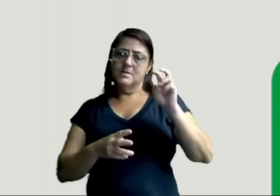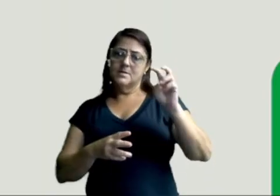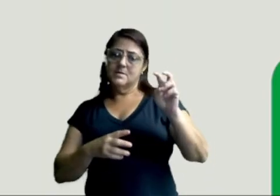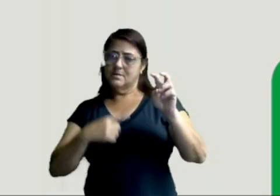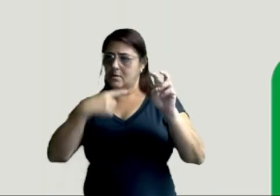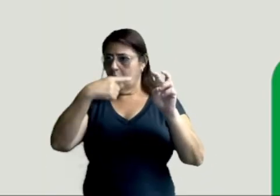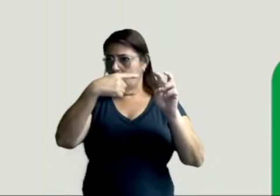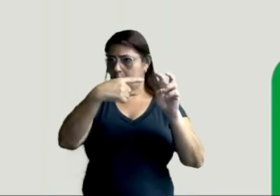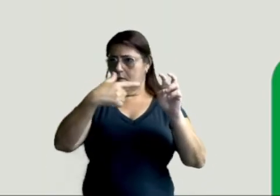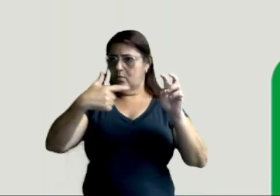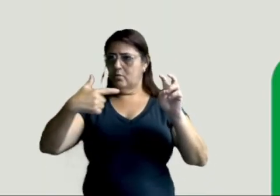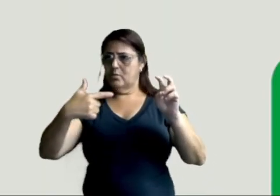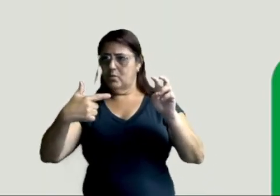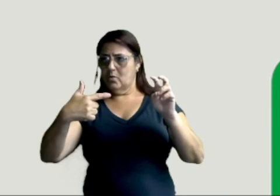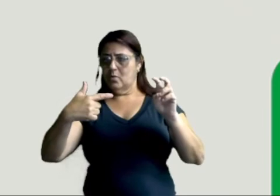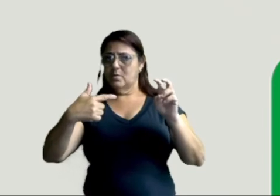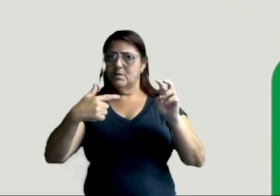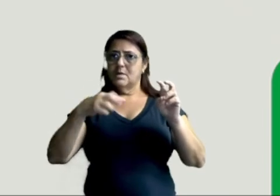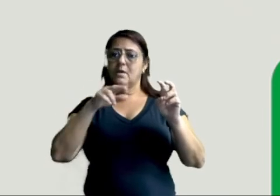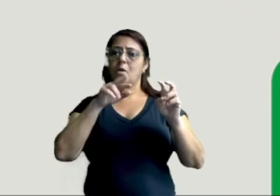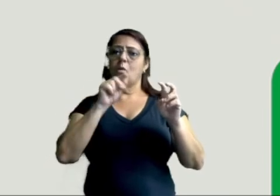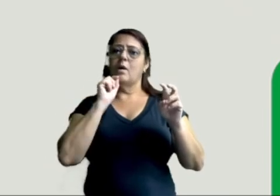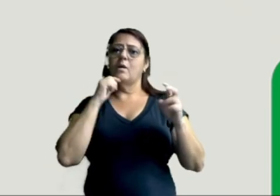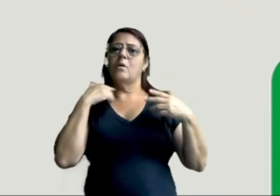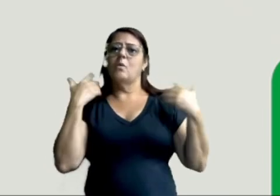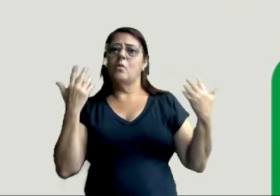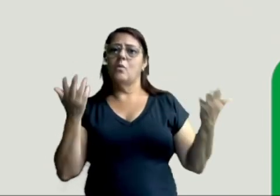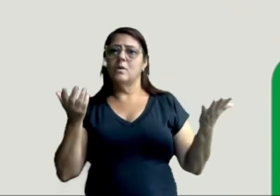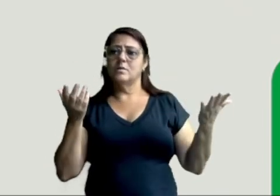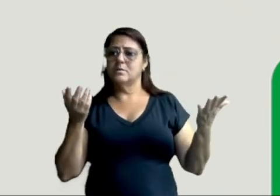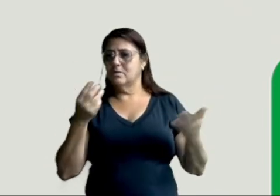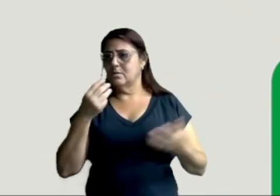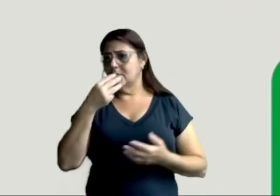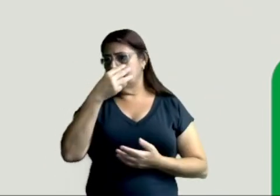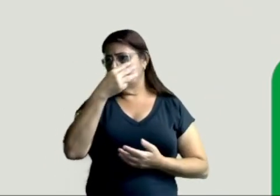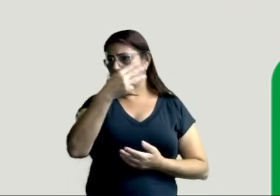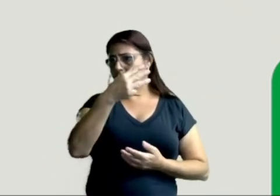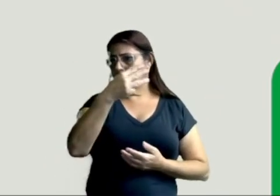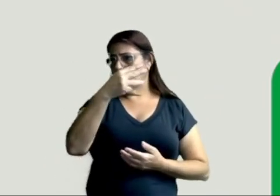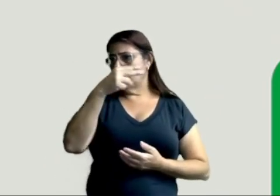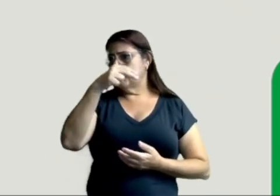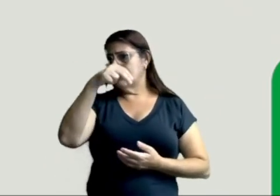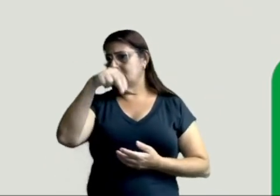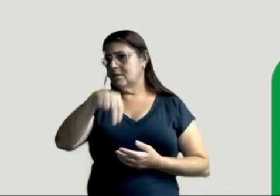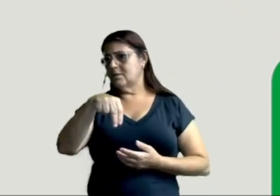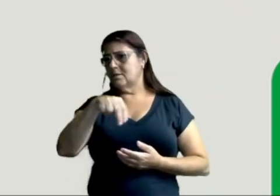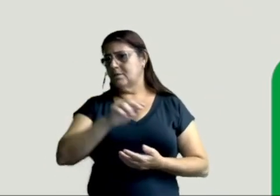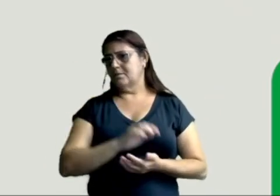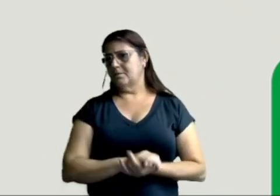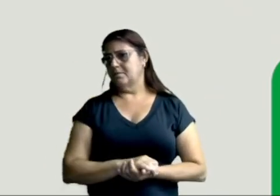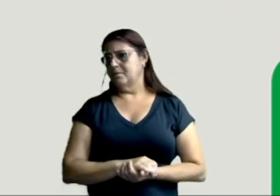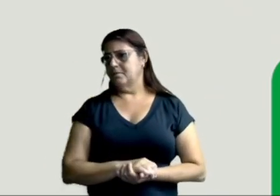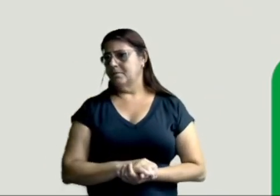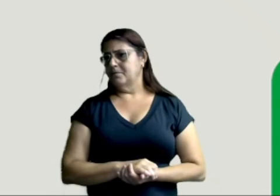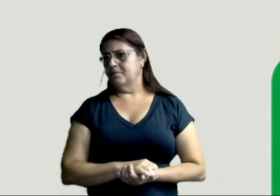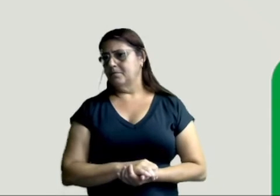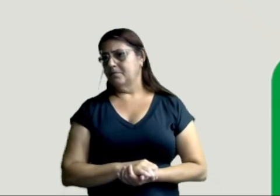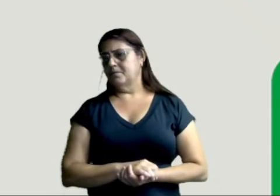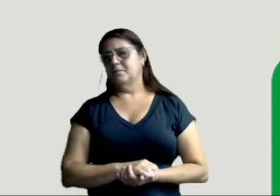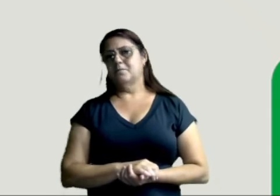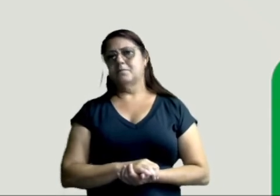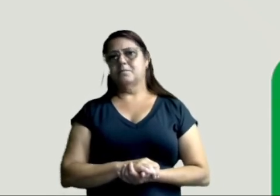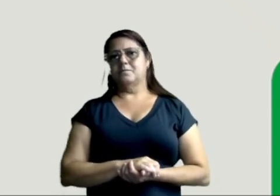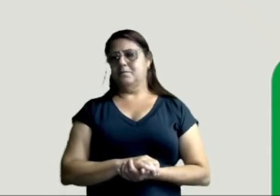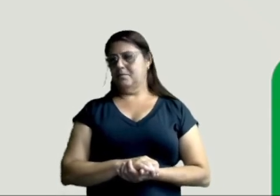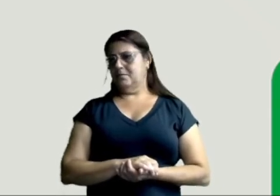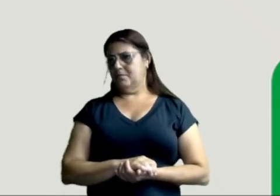maior vetor? 5. Quem é o menor? 2. Aí eu faço, ó. Quanto é 5 menos 2?